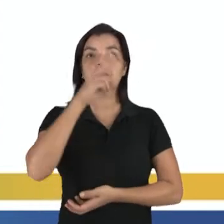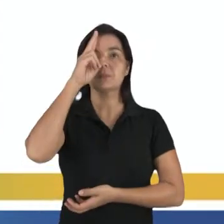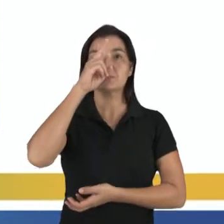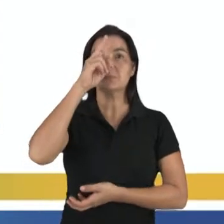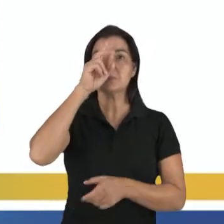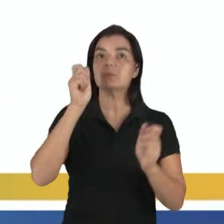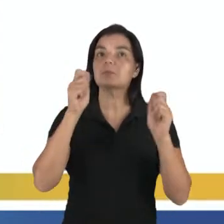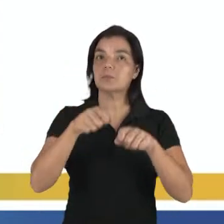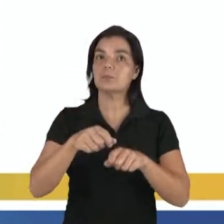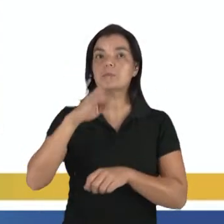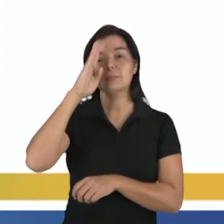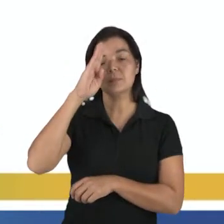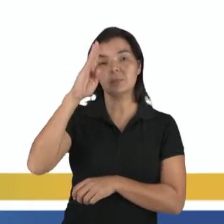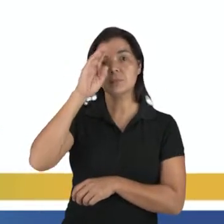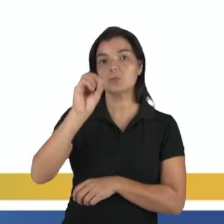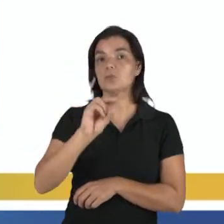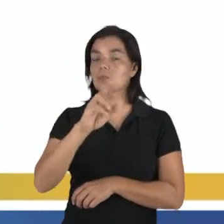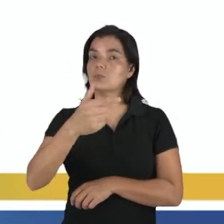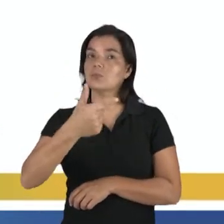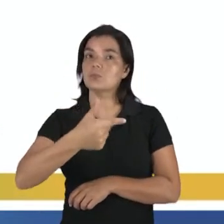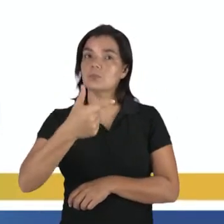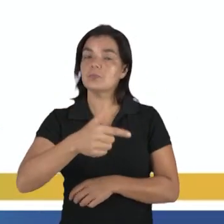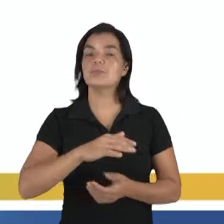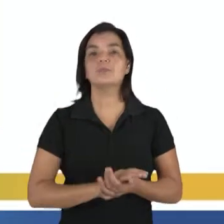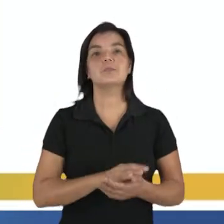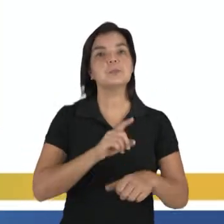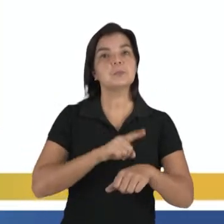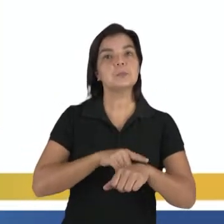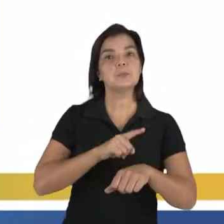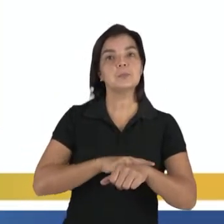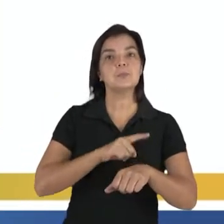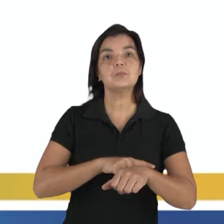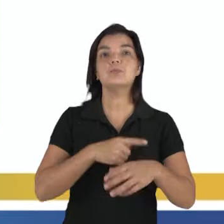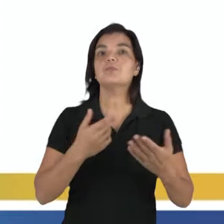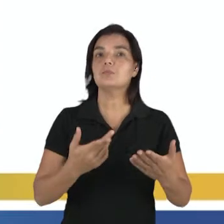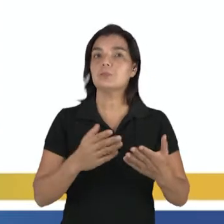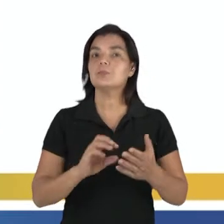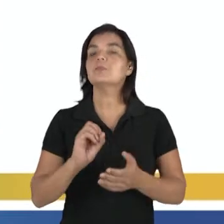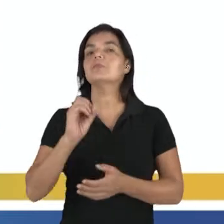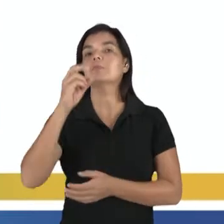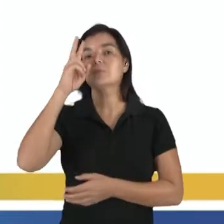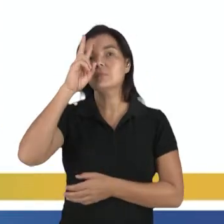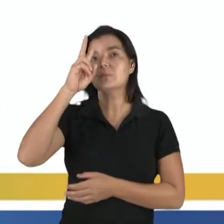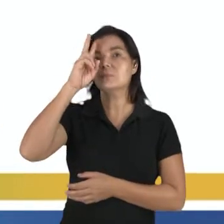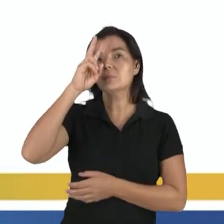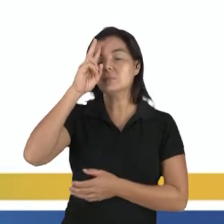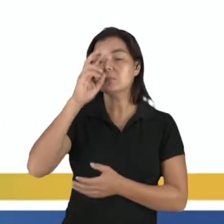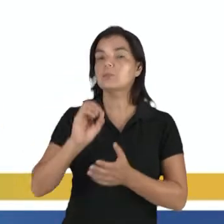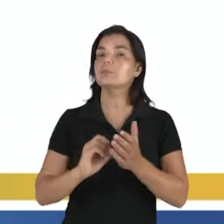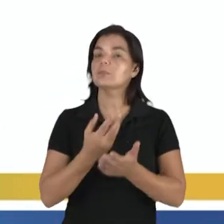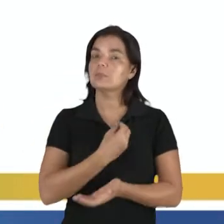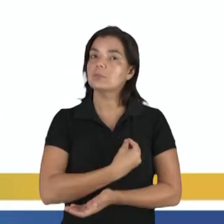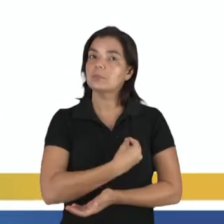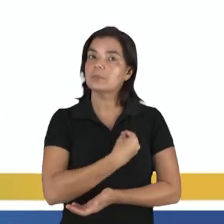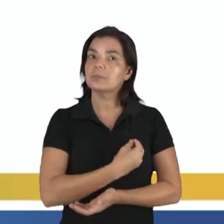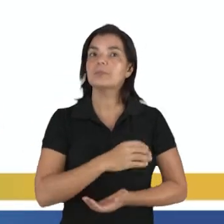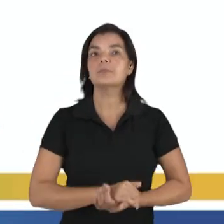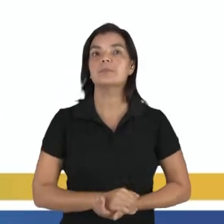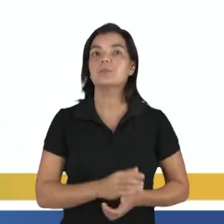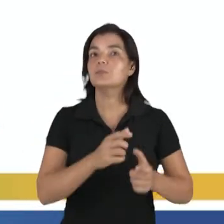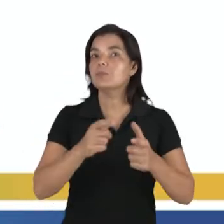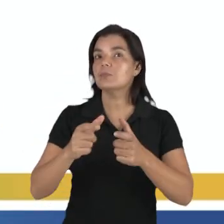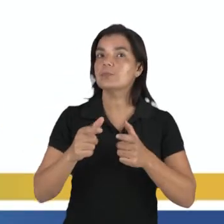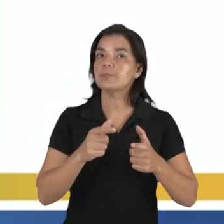história e que podem ser principais ou secundários. Tempo, indica o tempo no qual a história está